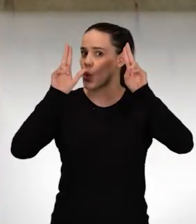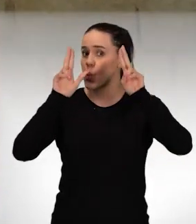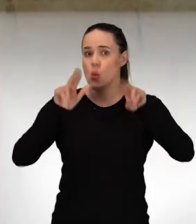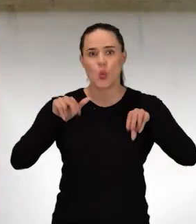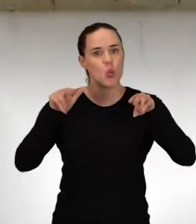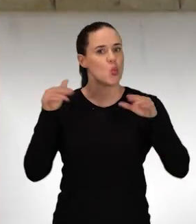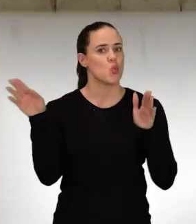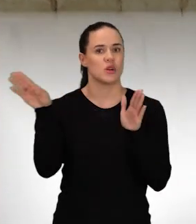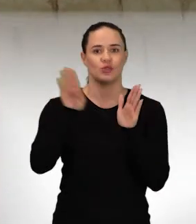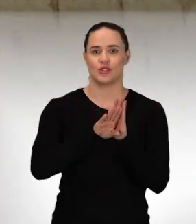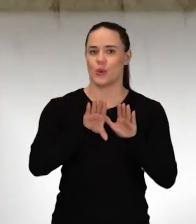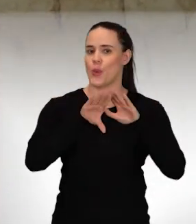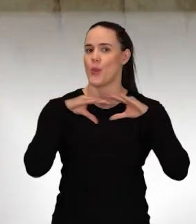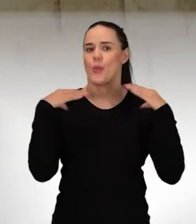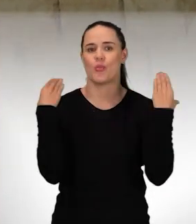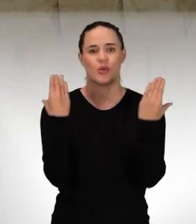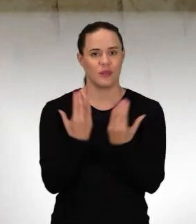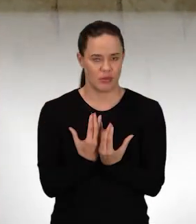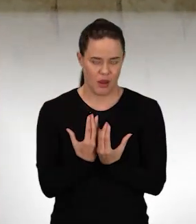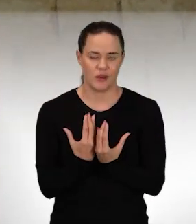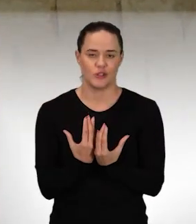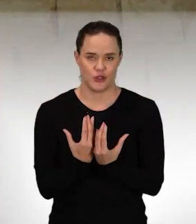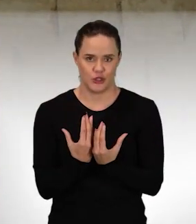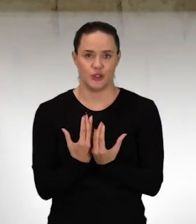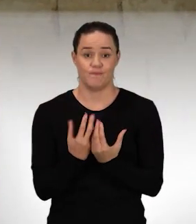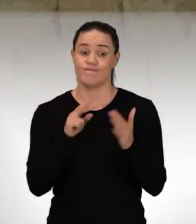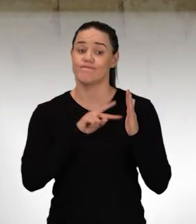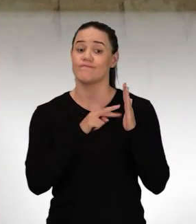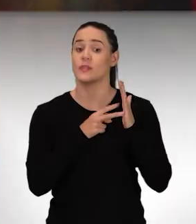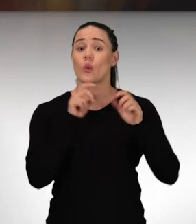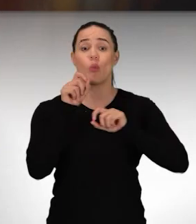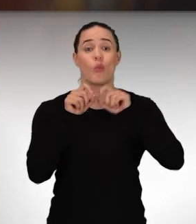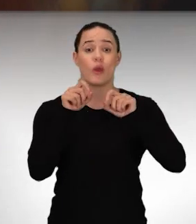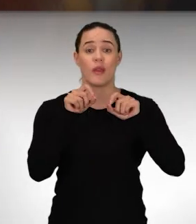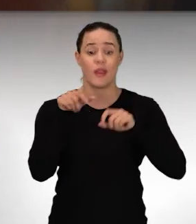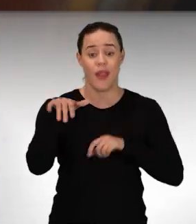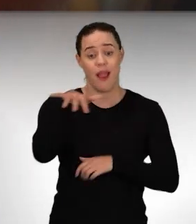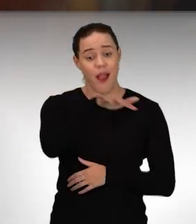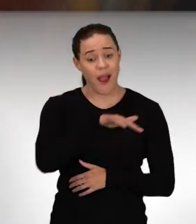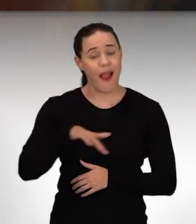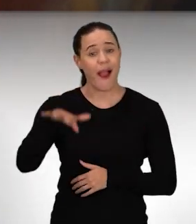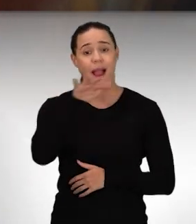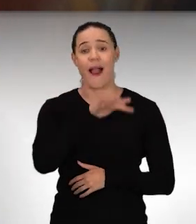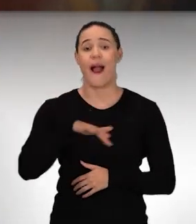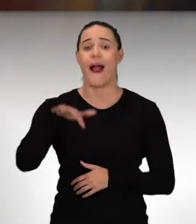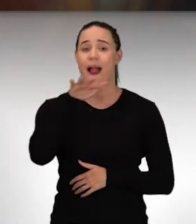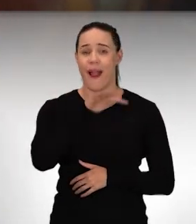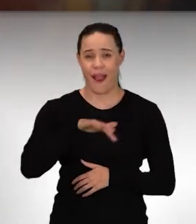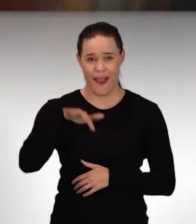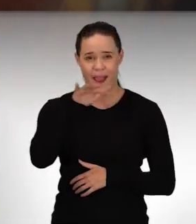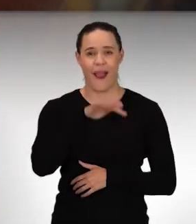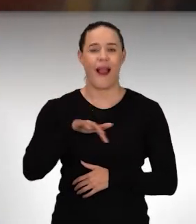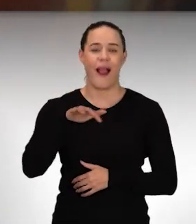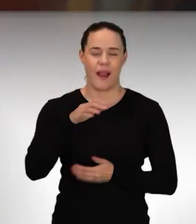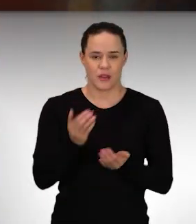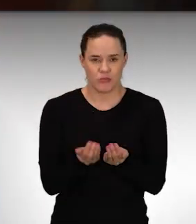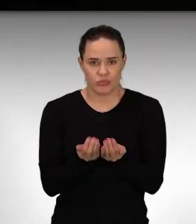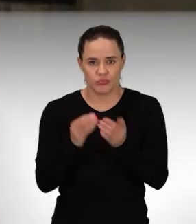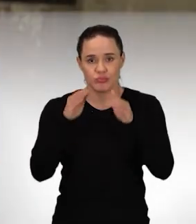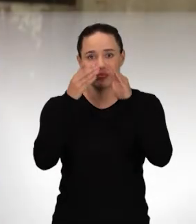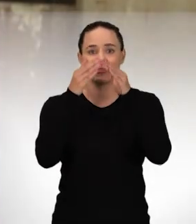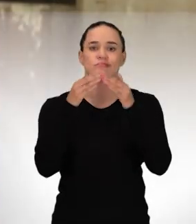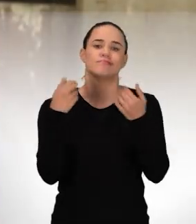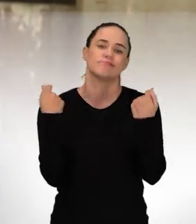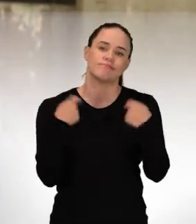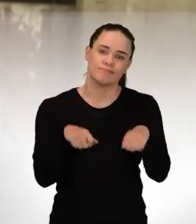nunca chegou até a comunidade, ou seja, por aqui, o candeeiro ainda é utensílio essencial.